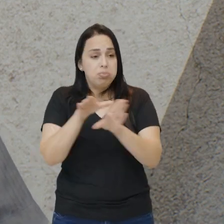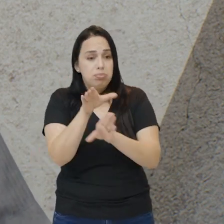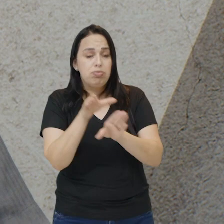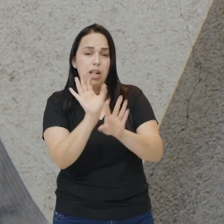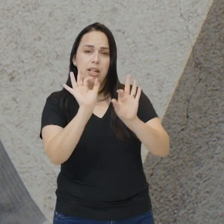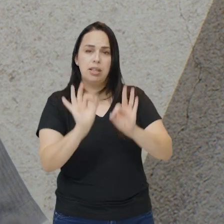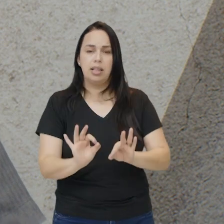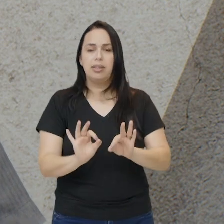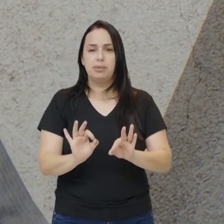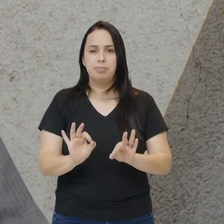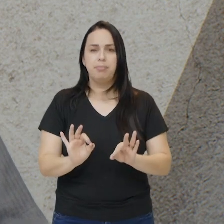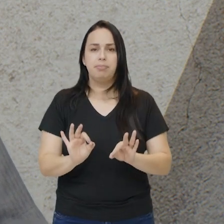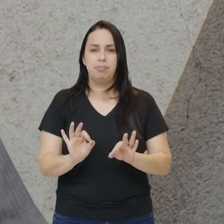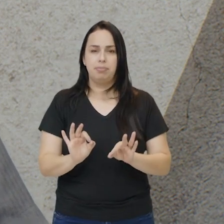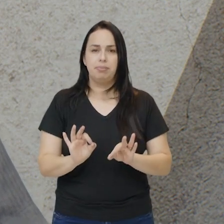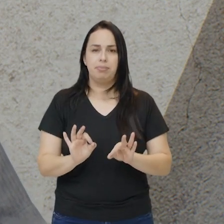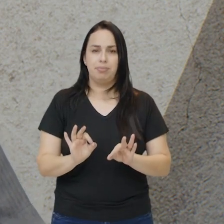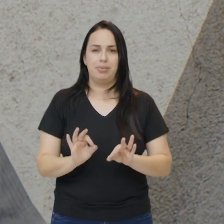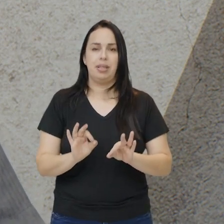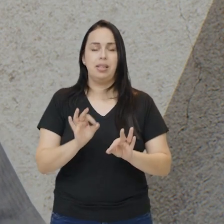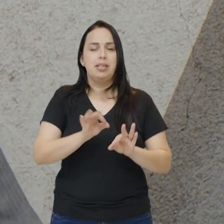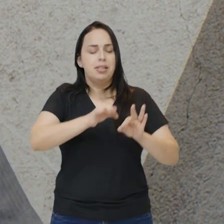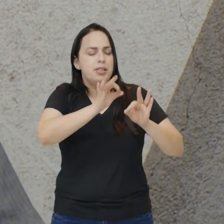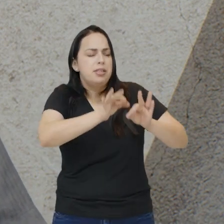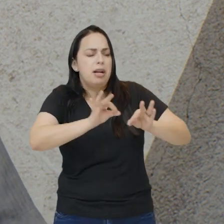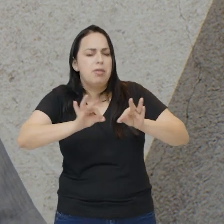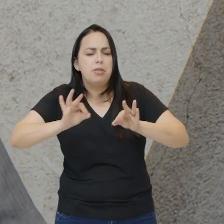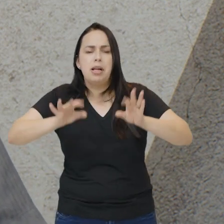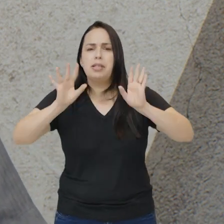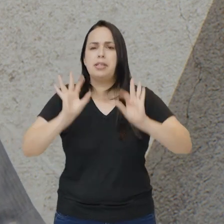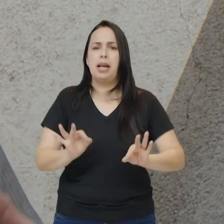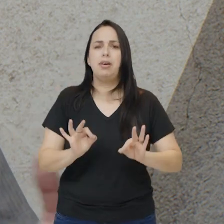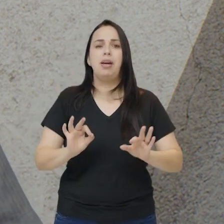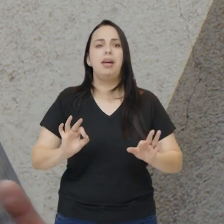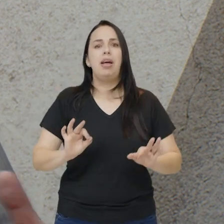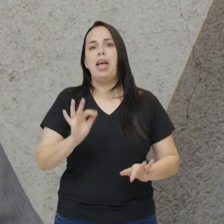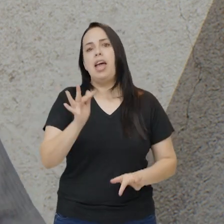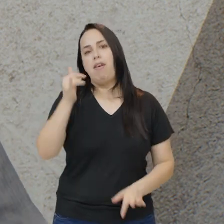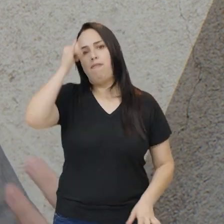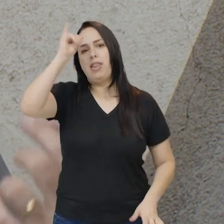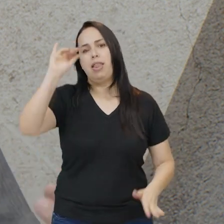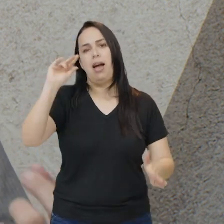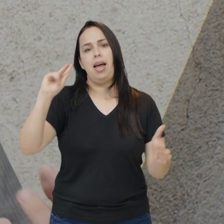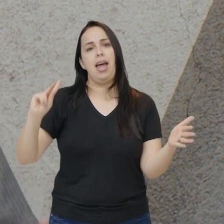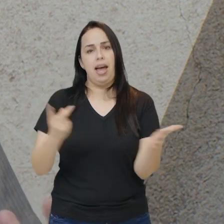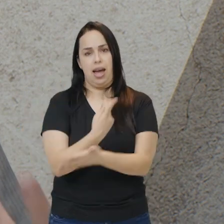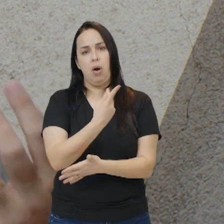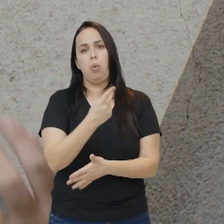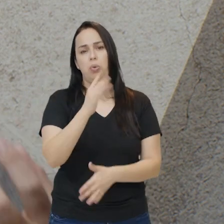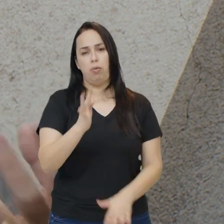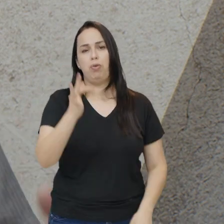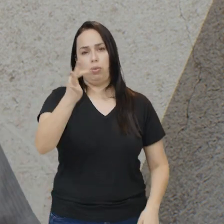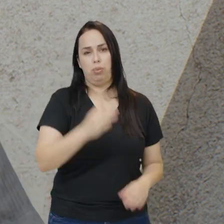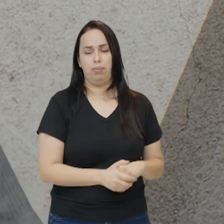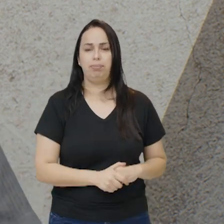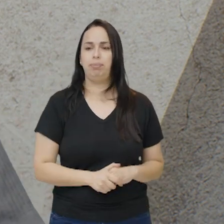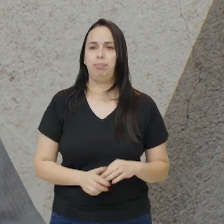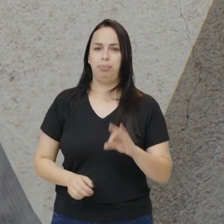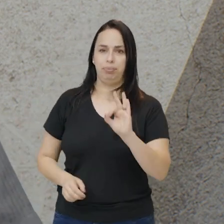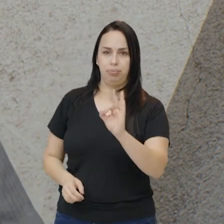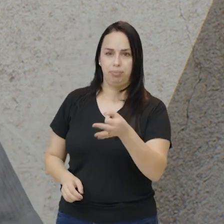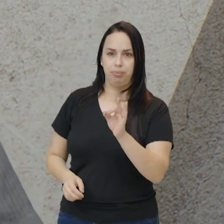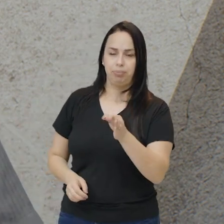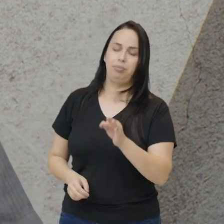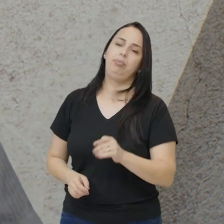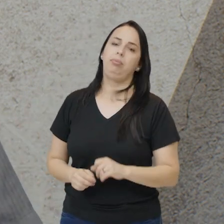Assertividade nas suas orientações, tudo. Quanto mais assertivo for, menos trabalho para ele mesmo gera,